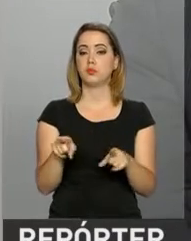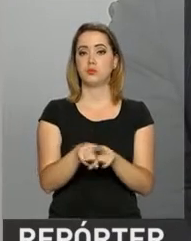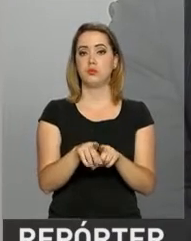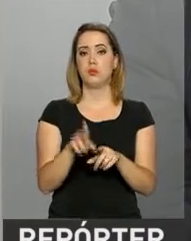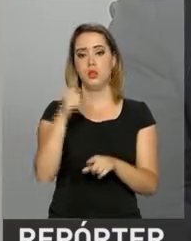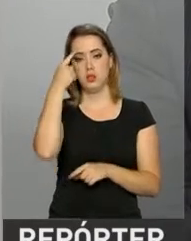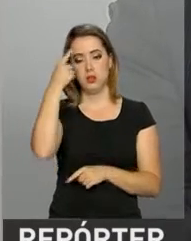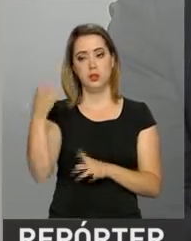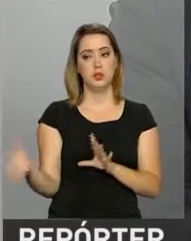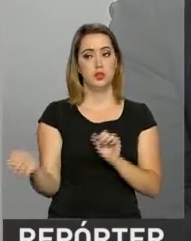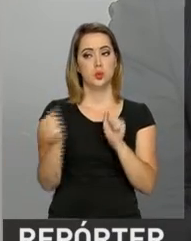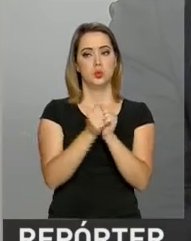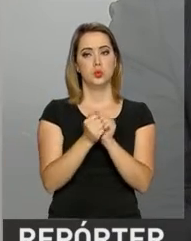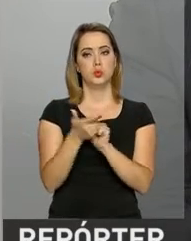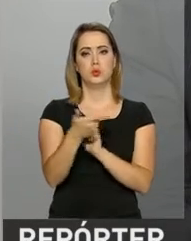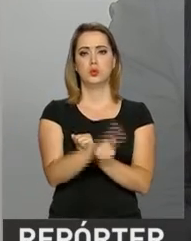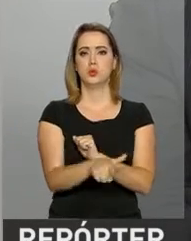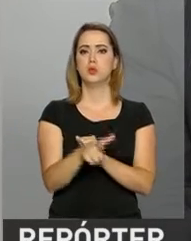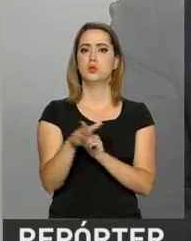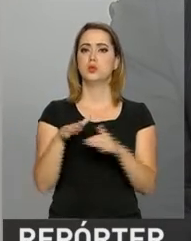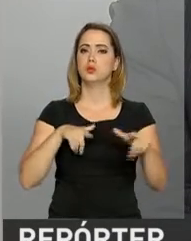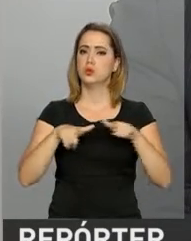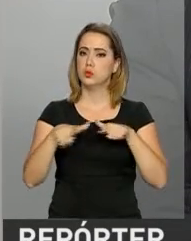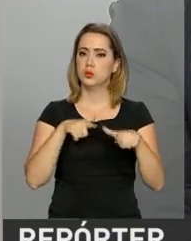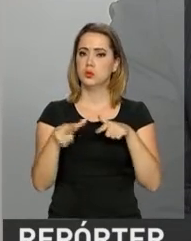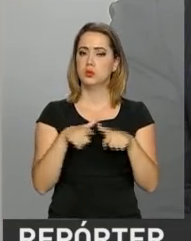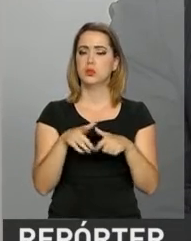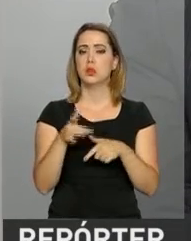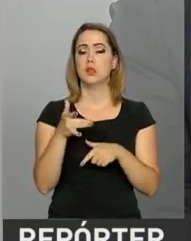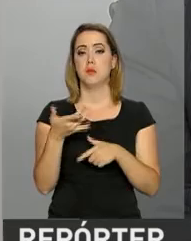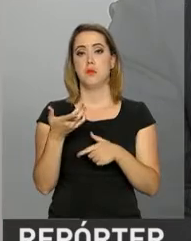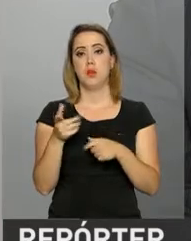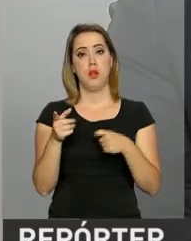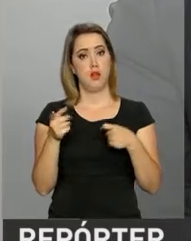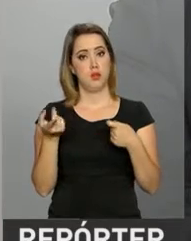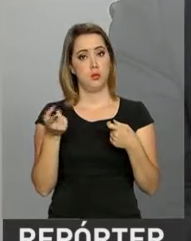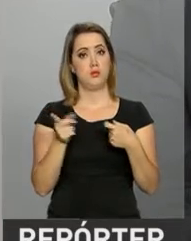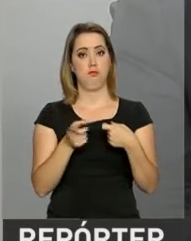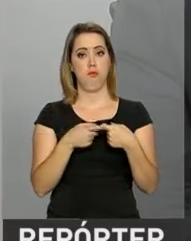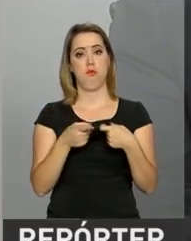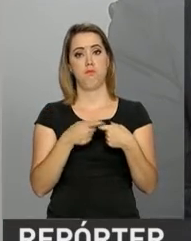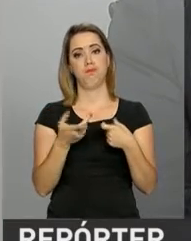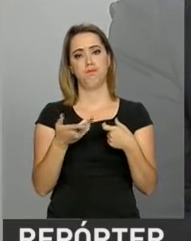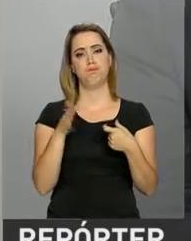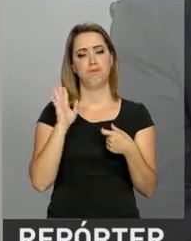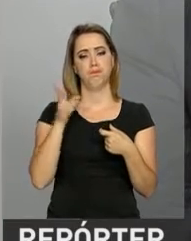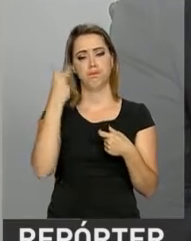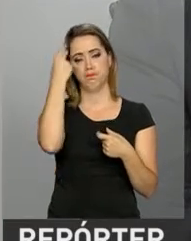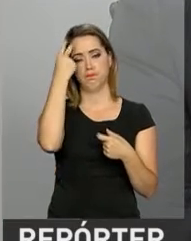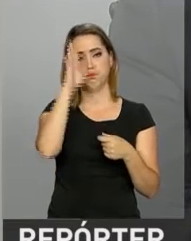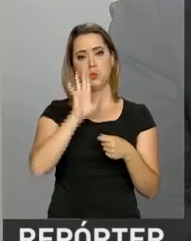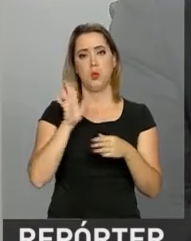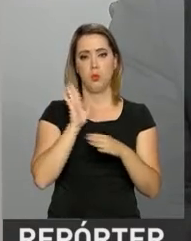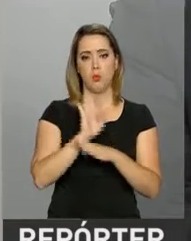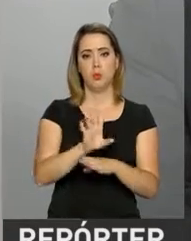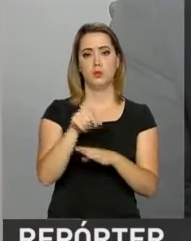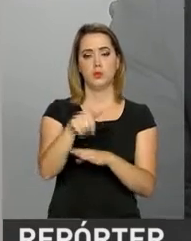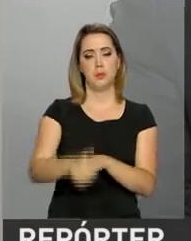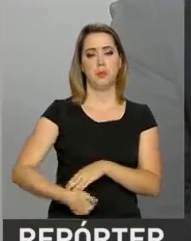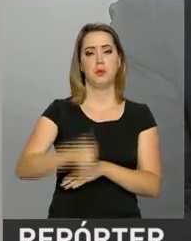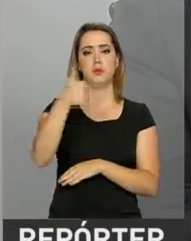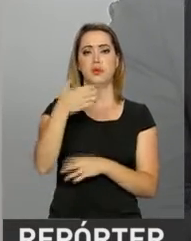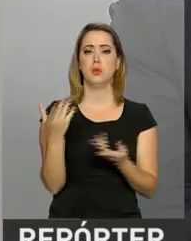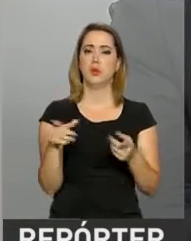práticas junto com as ações da medicina tradicional consigam promover prevenir recuperar e ajudar a